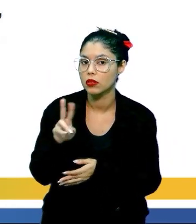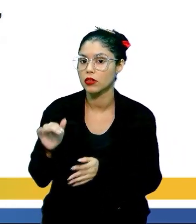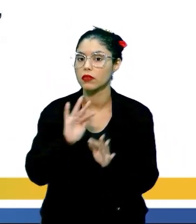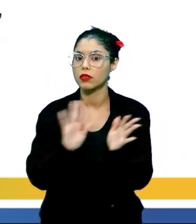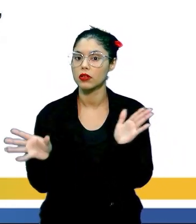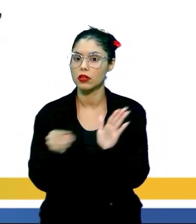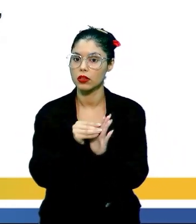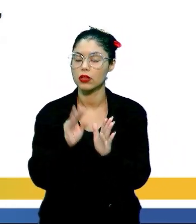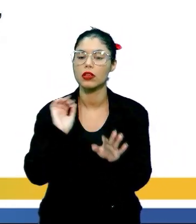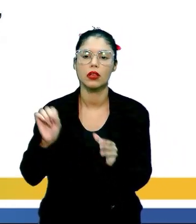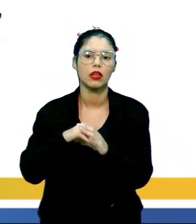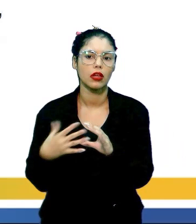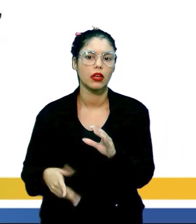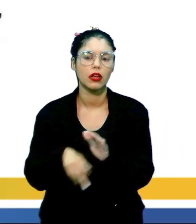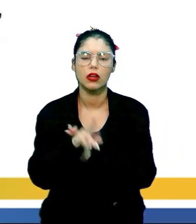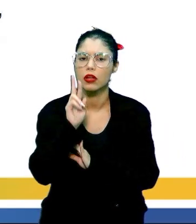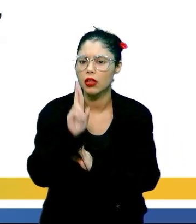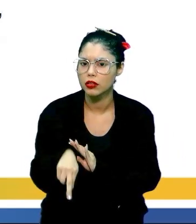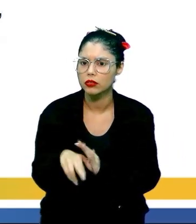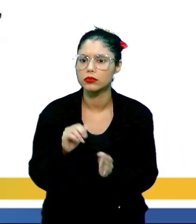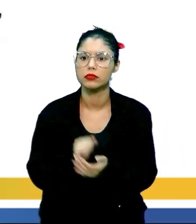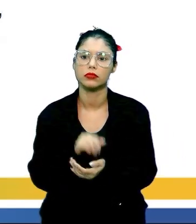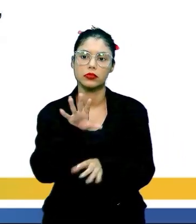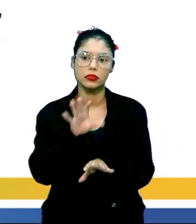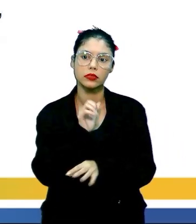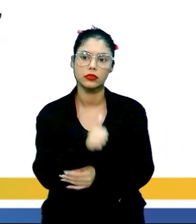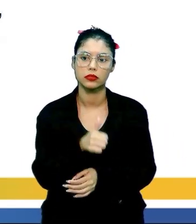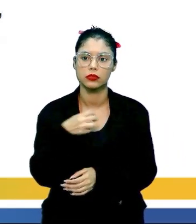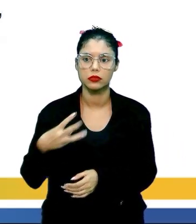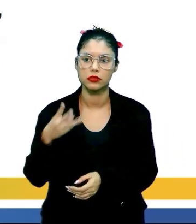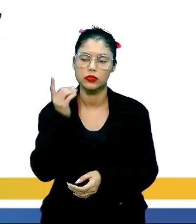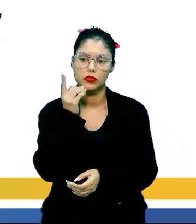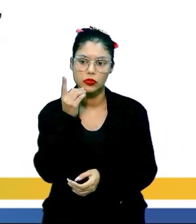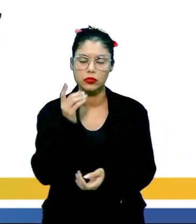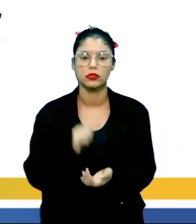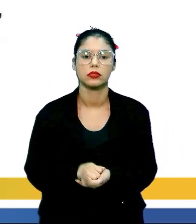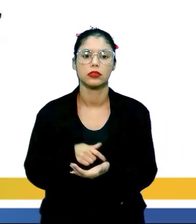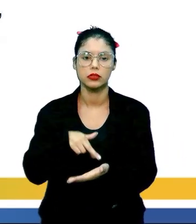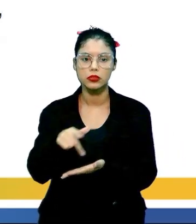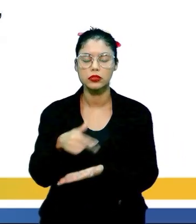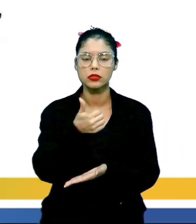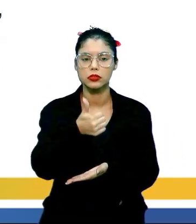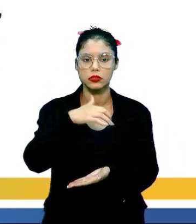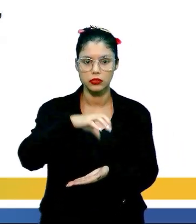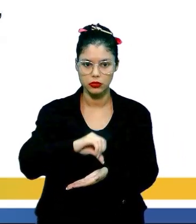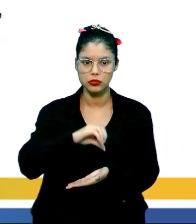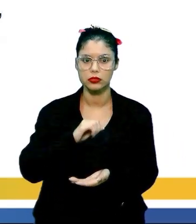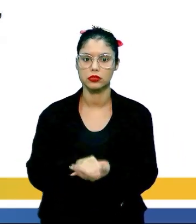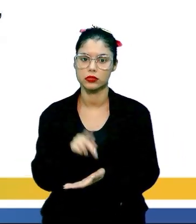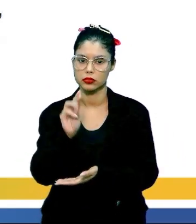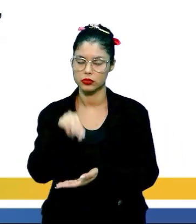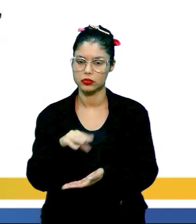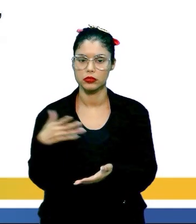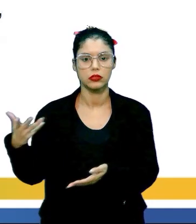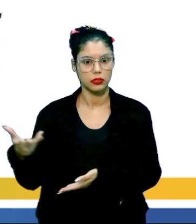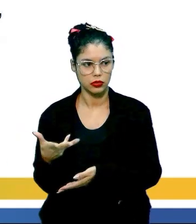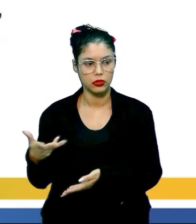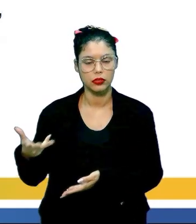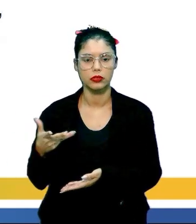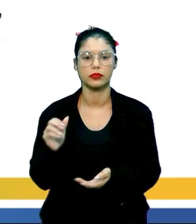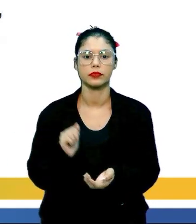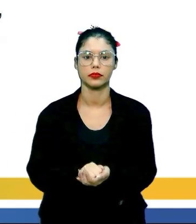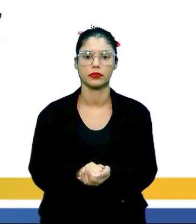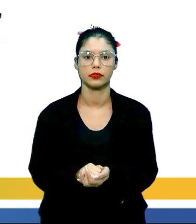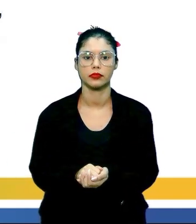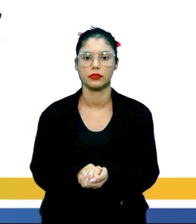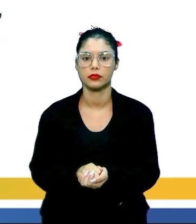é essa? Isso aqui caracteriza a razão. Dessa forma, no 13º dia, Guilherme caminhou 19 quilômetros, tá? Isso